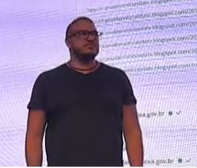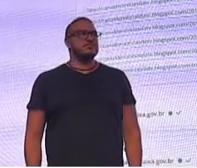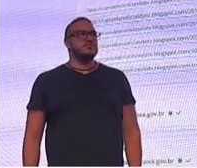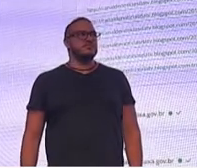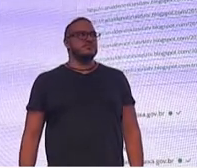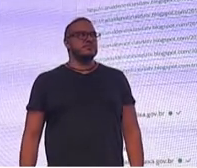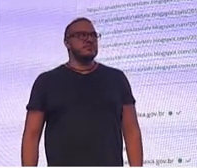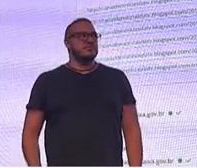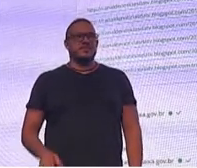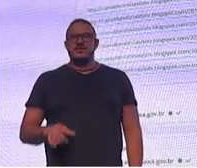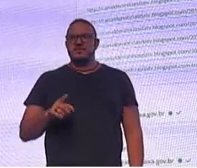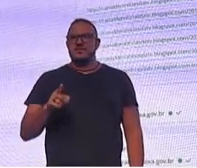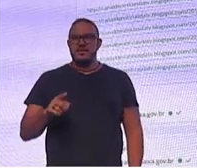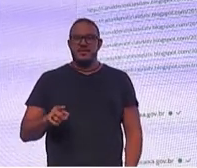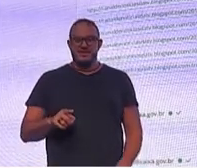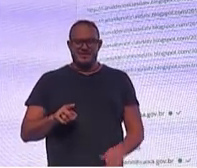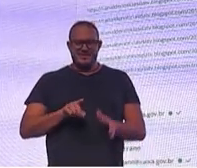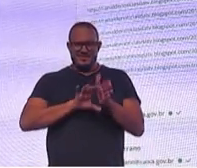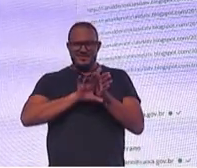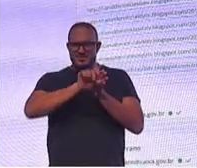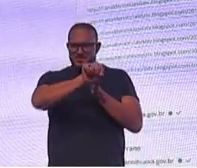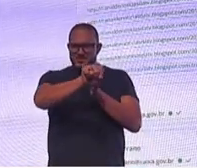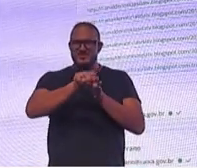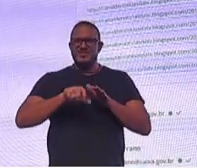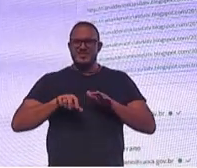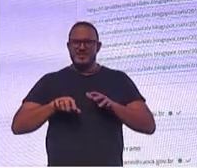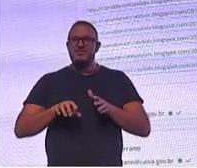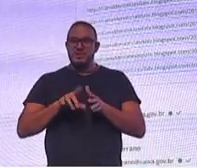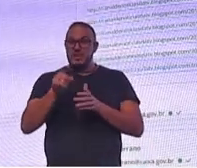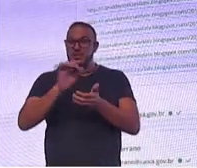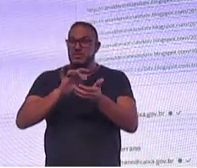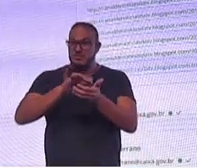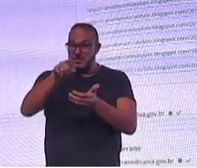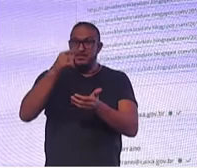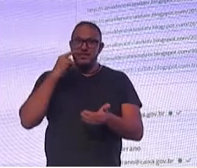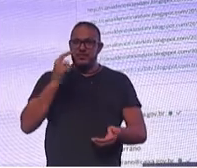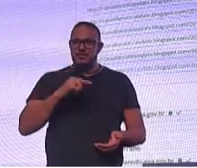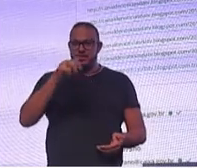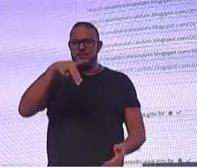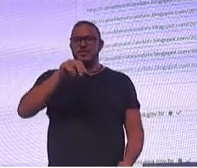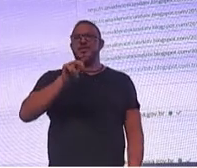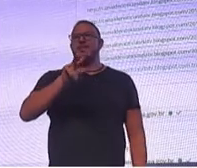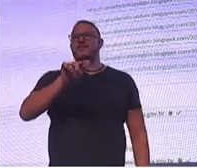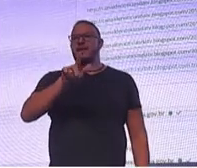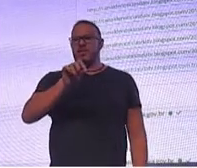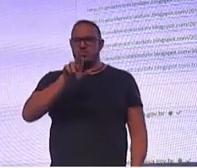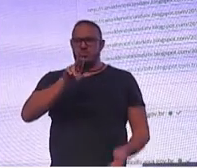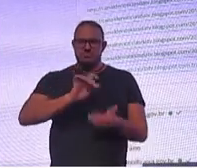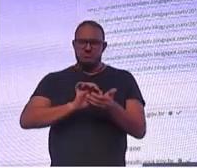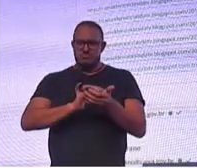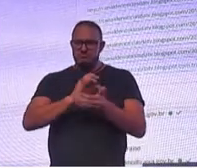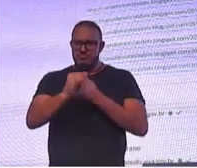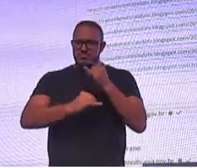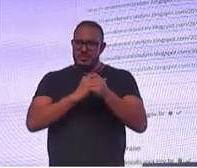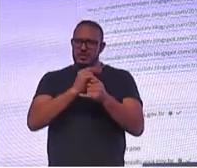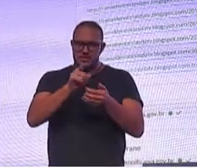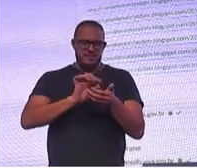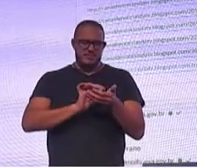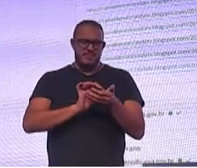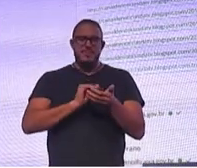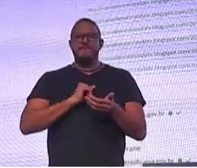Em vez de você ficar no Google, pode entrar no seu celular aí, gente. Abre o navegador aí de vocês, o celular, por favor.